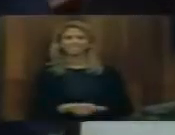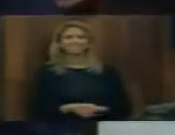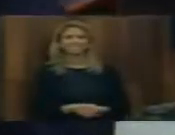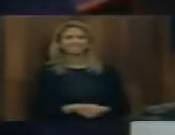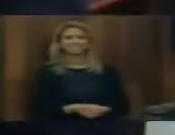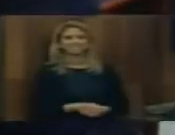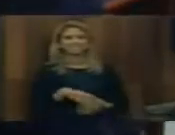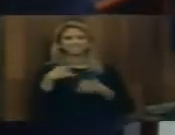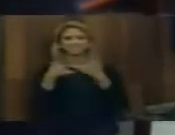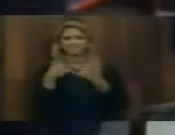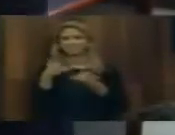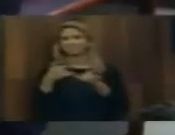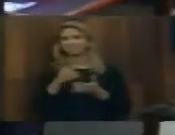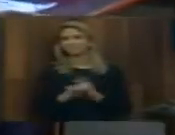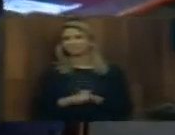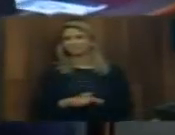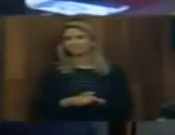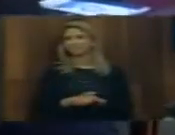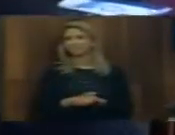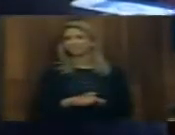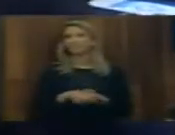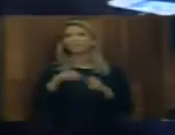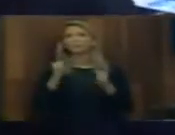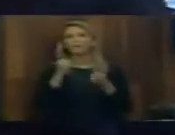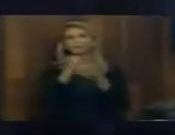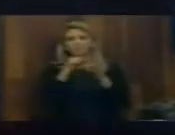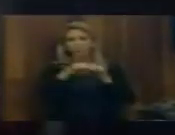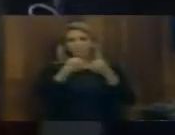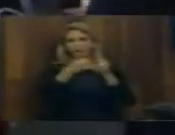Senhor presidente, posso quebrar o protocolo? Claro, vereador.